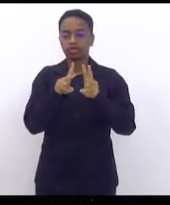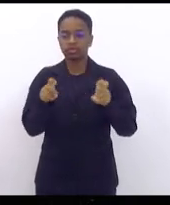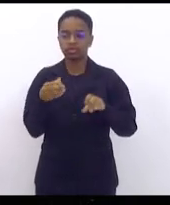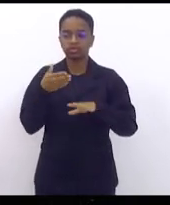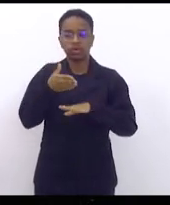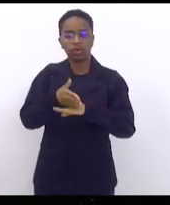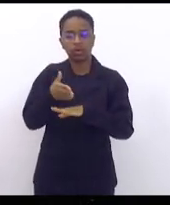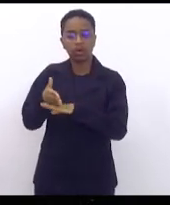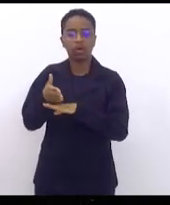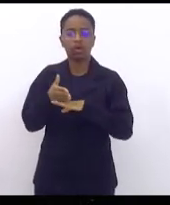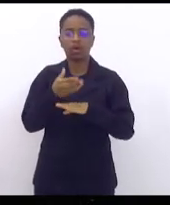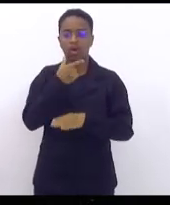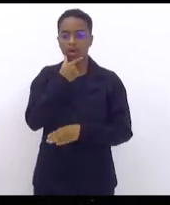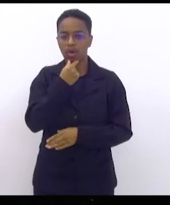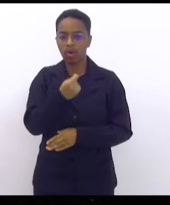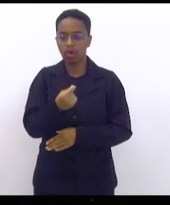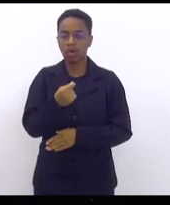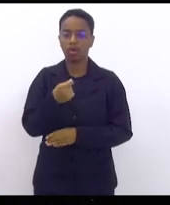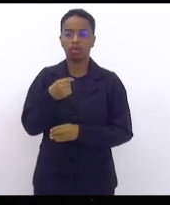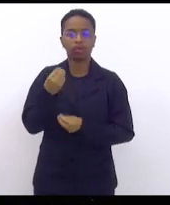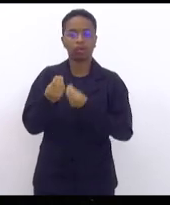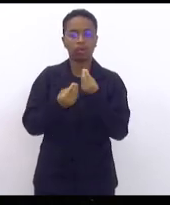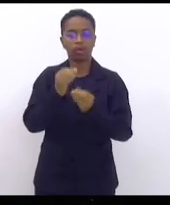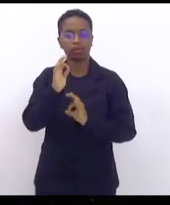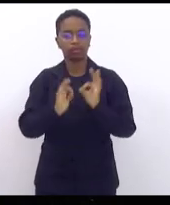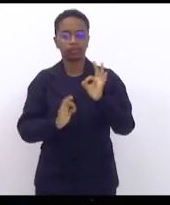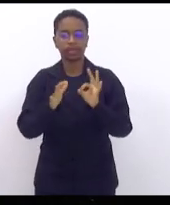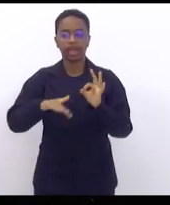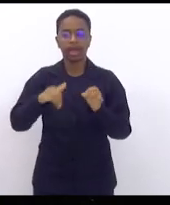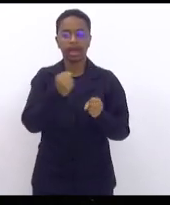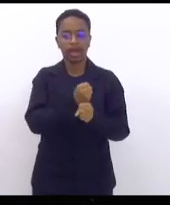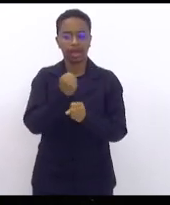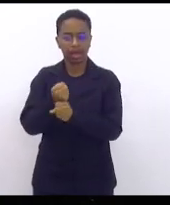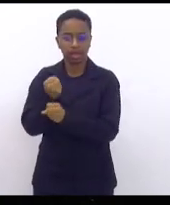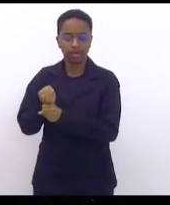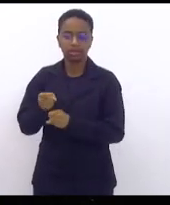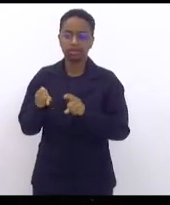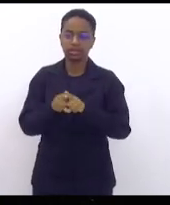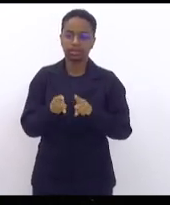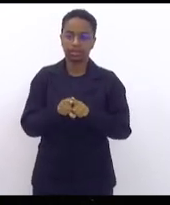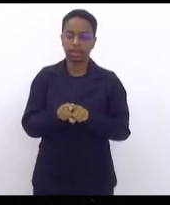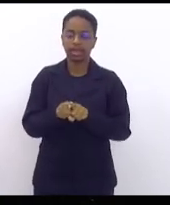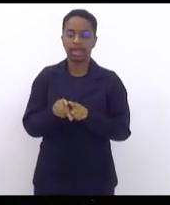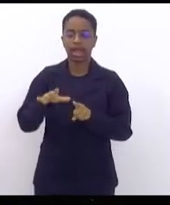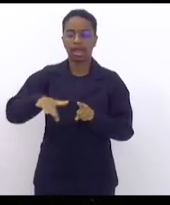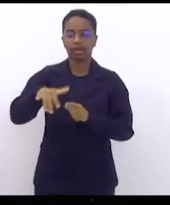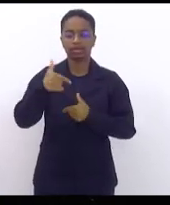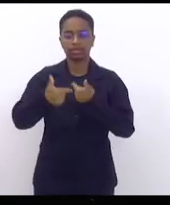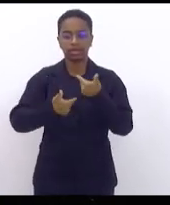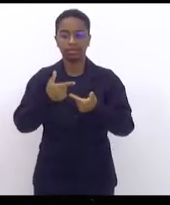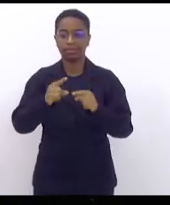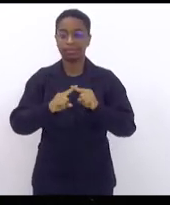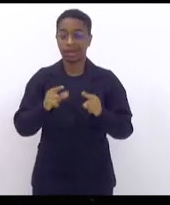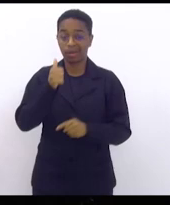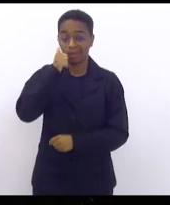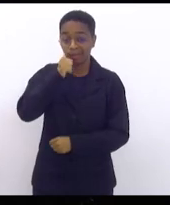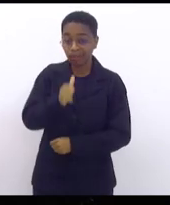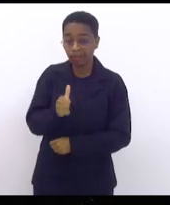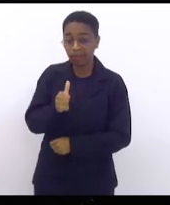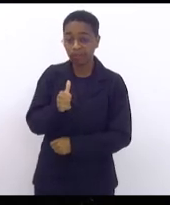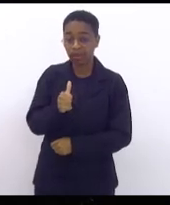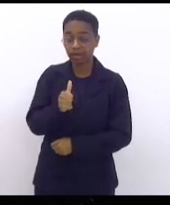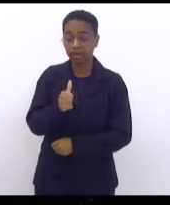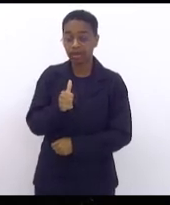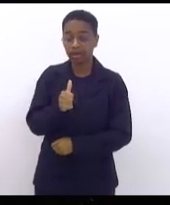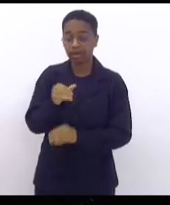participação dos homens na construção civil, né, no mercado de trabalho, mas essa mulher que deixou